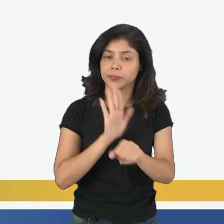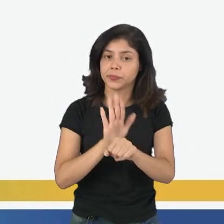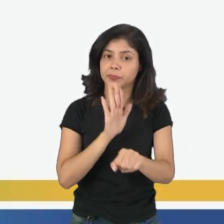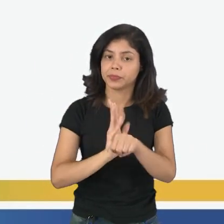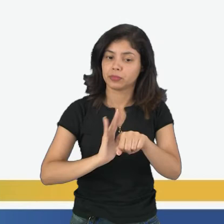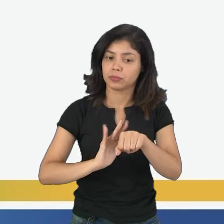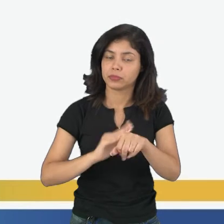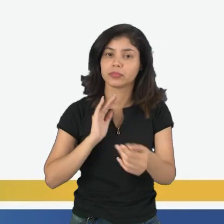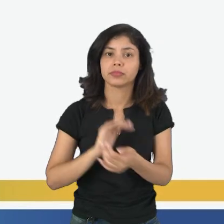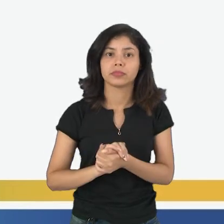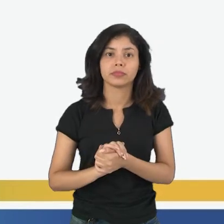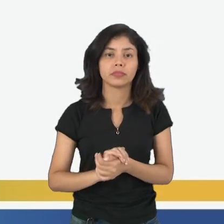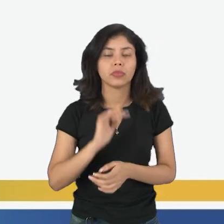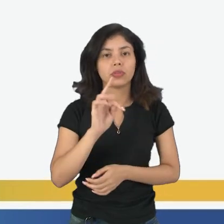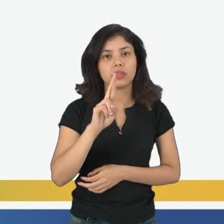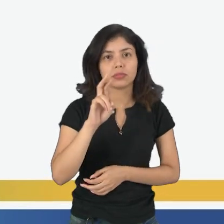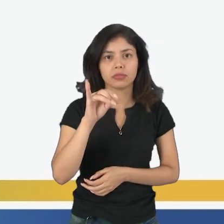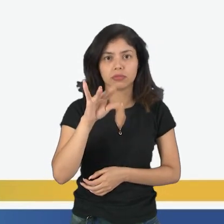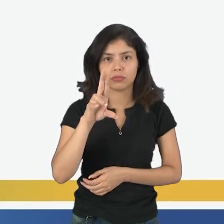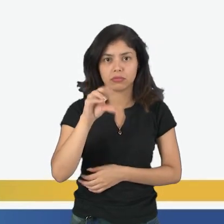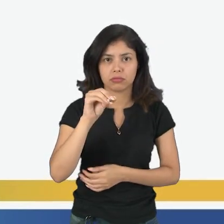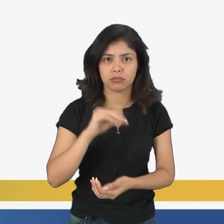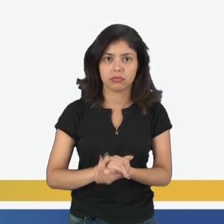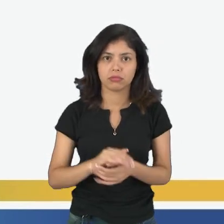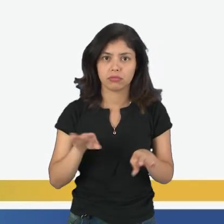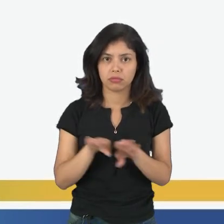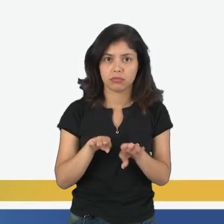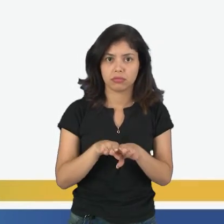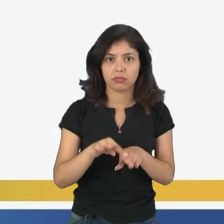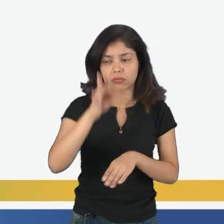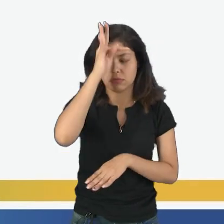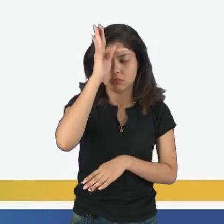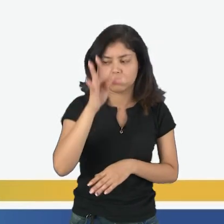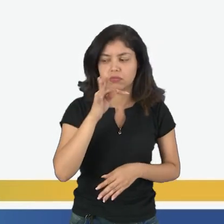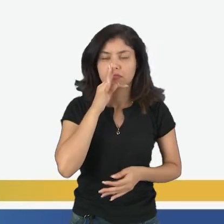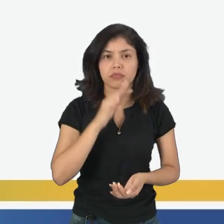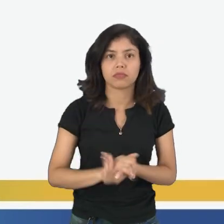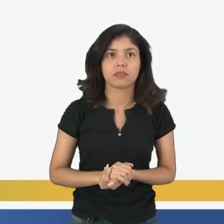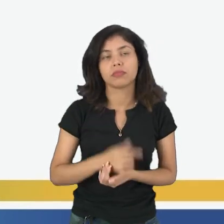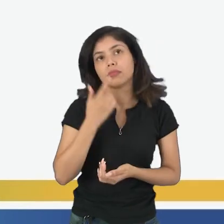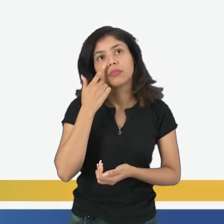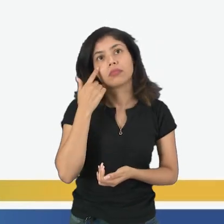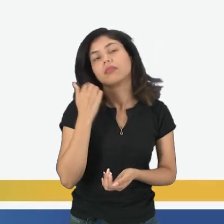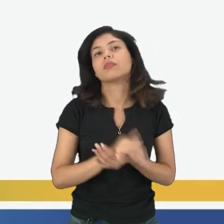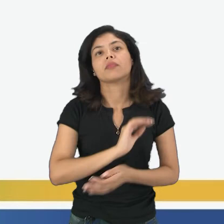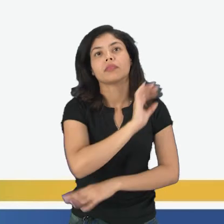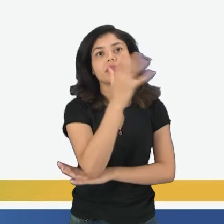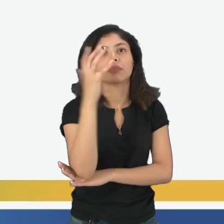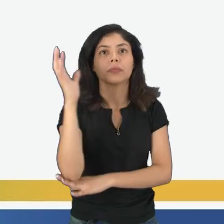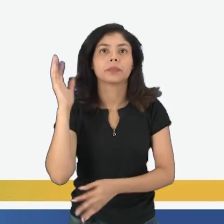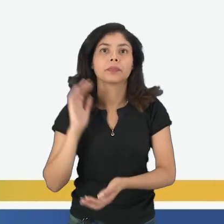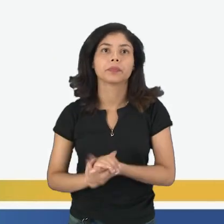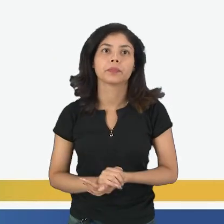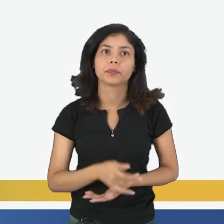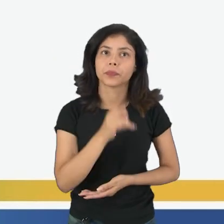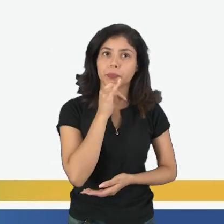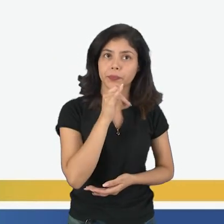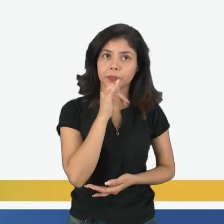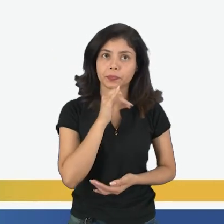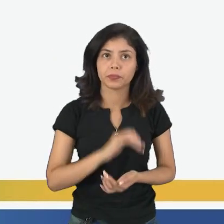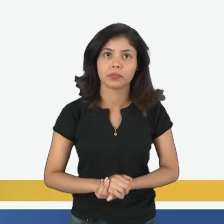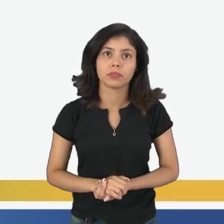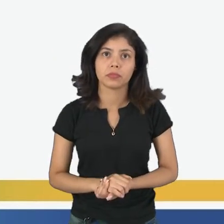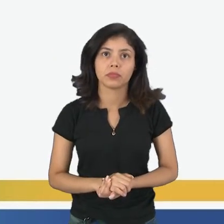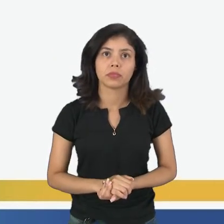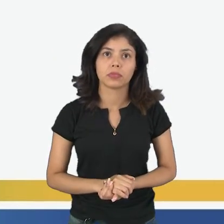finalidade de turismo, e ainda existem comunidades tradicionais que estão vivendo nessas florestas, que é o caso, por exemplo, das